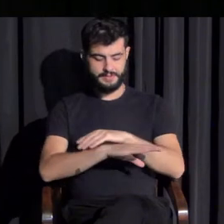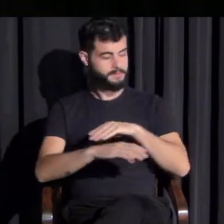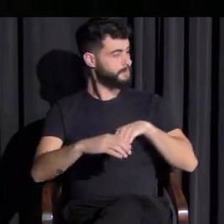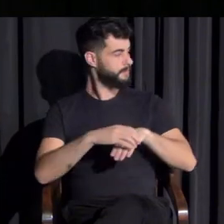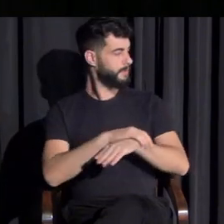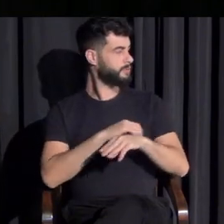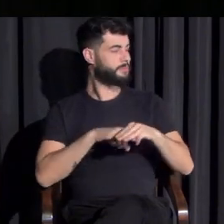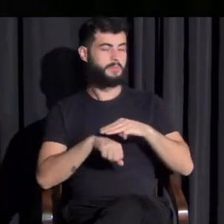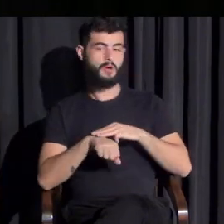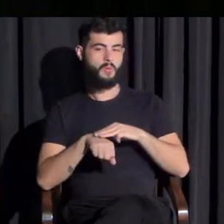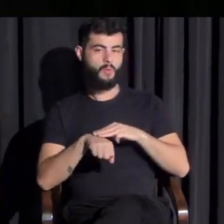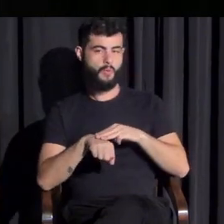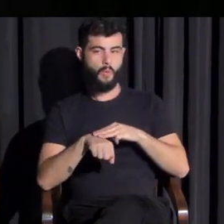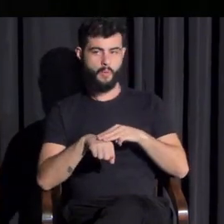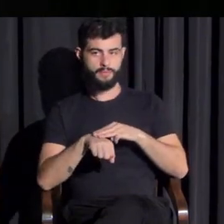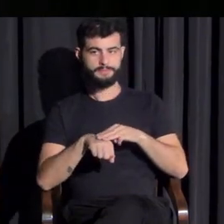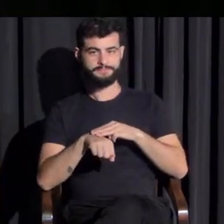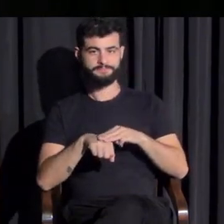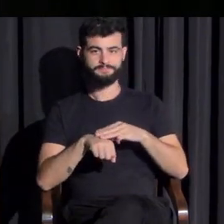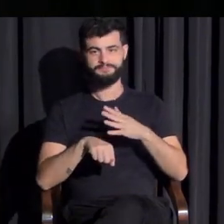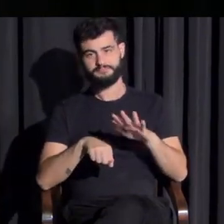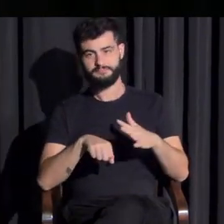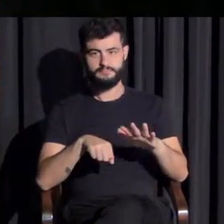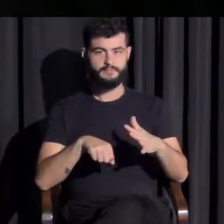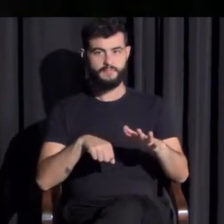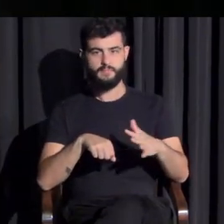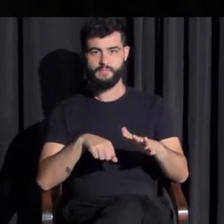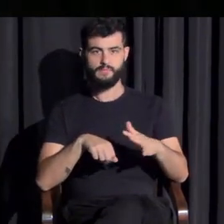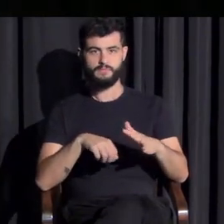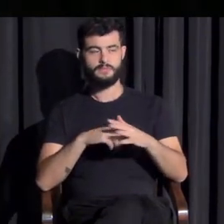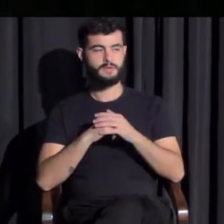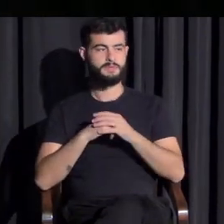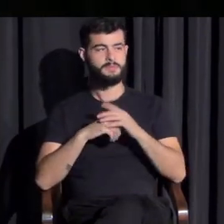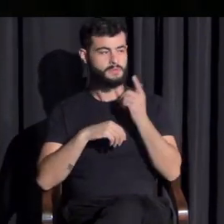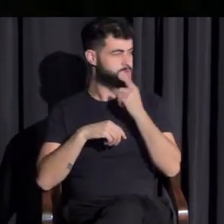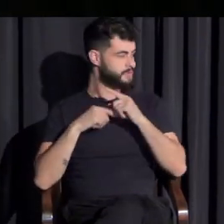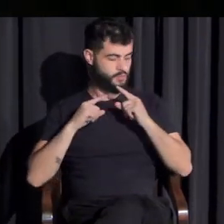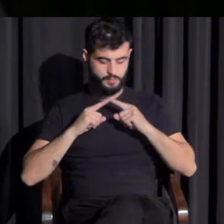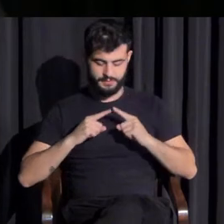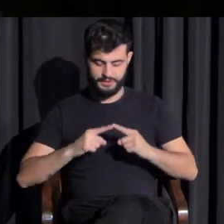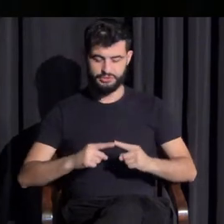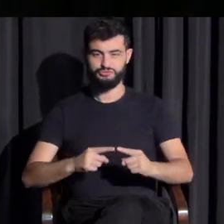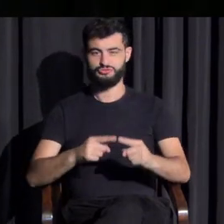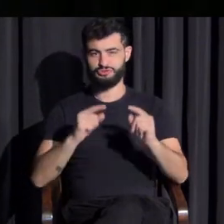ficar tudo mais ou menos, né, combinandinho, ornando, né?